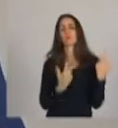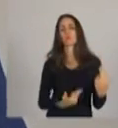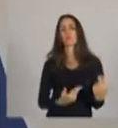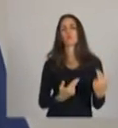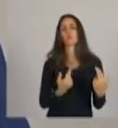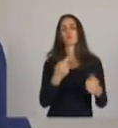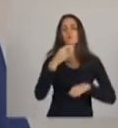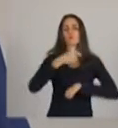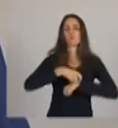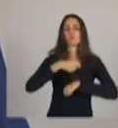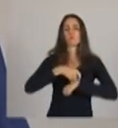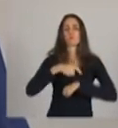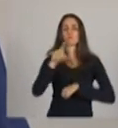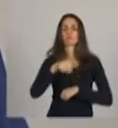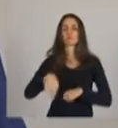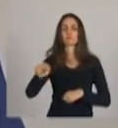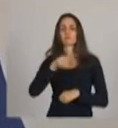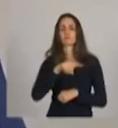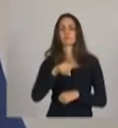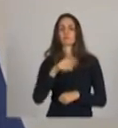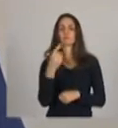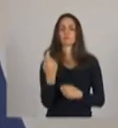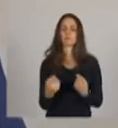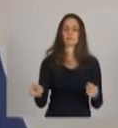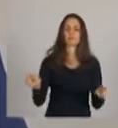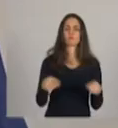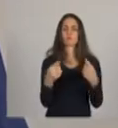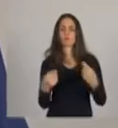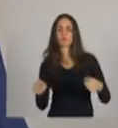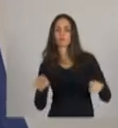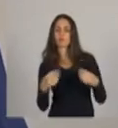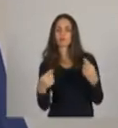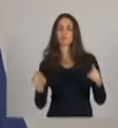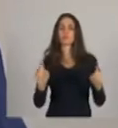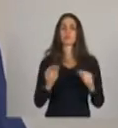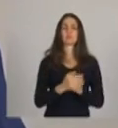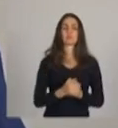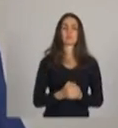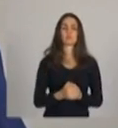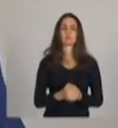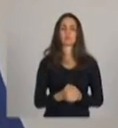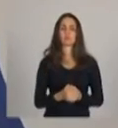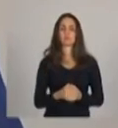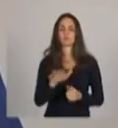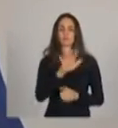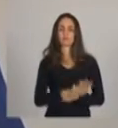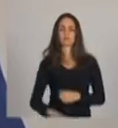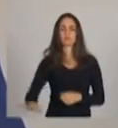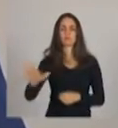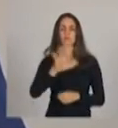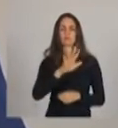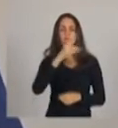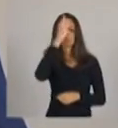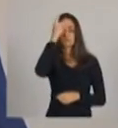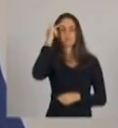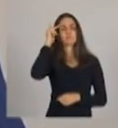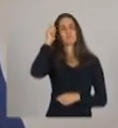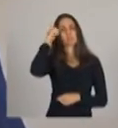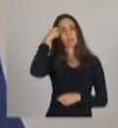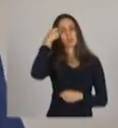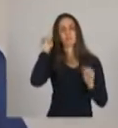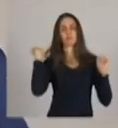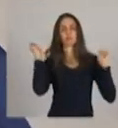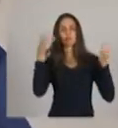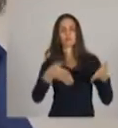da revolução da música e colocou a negritude em